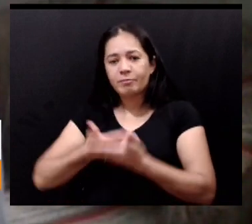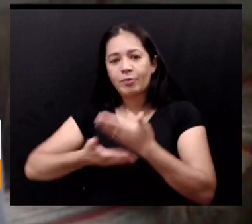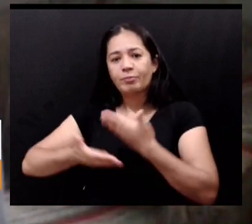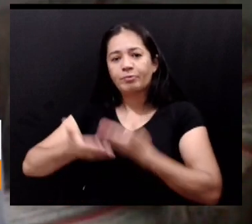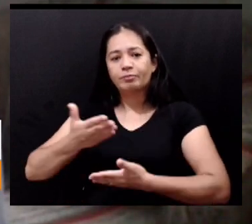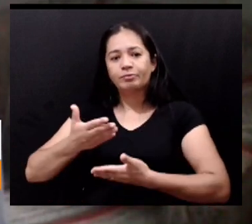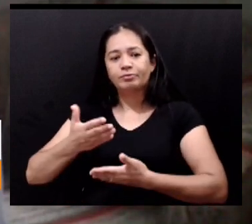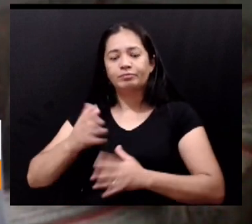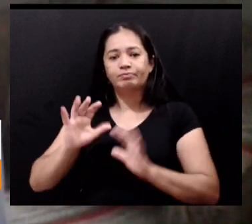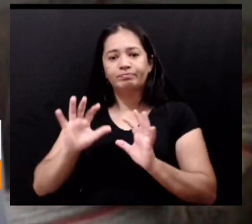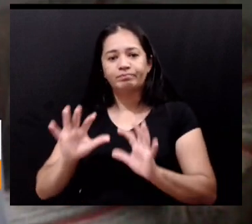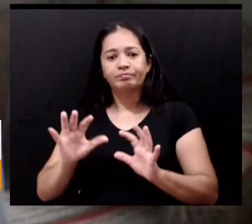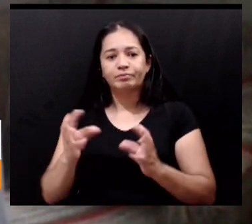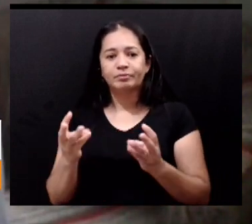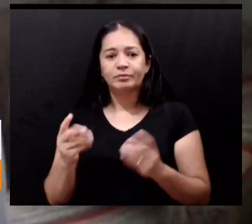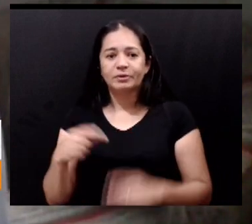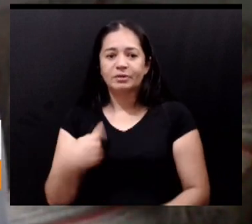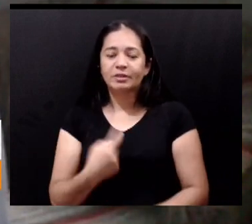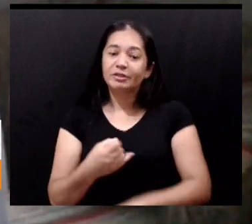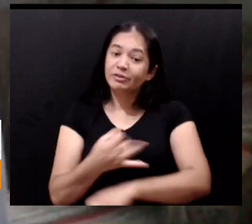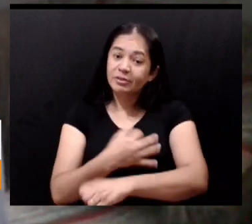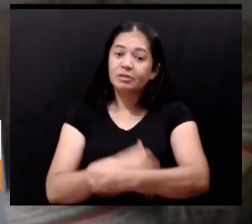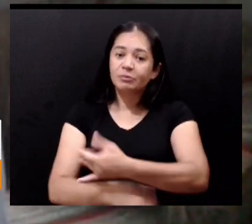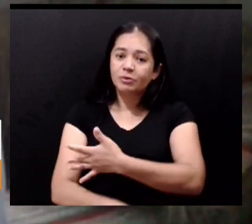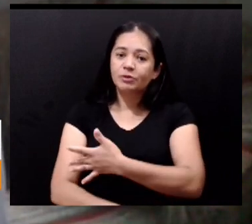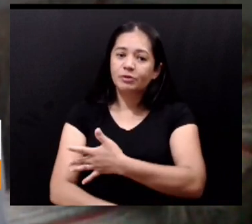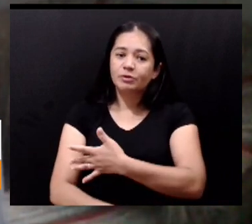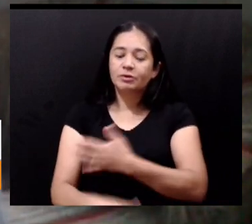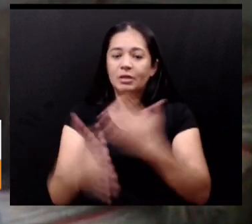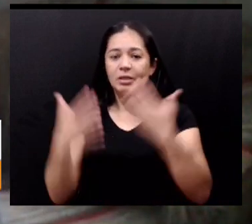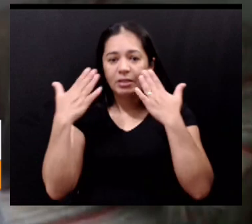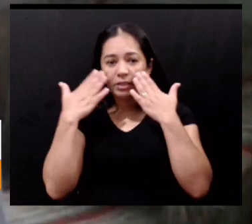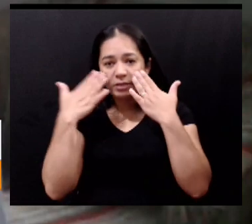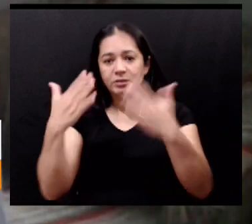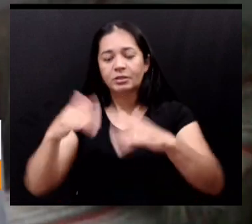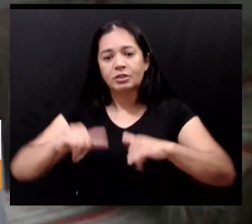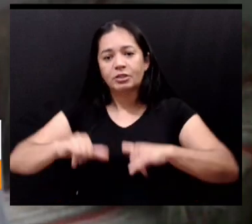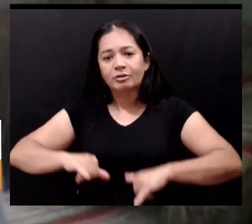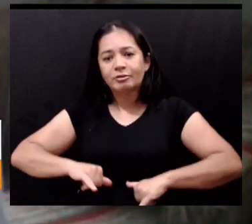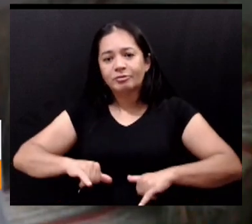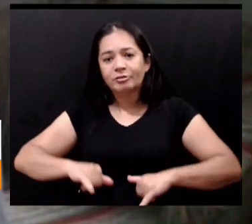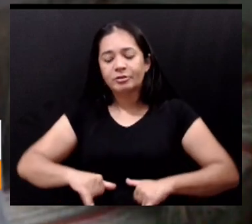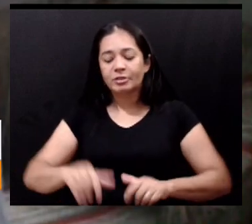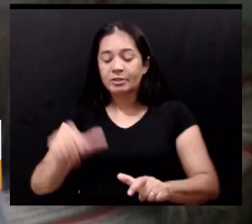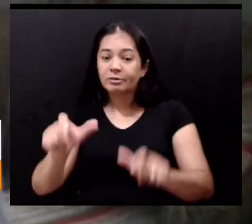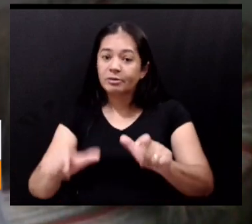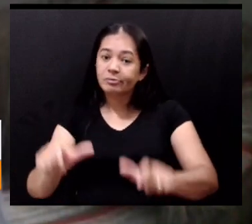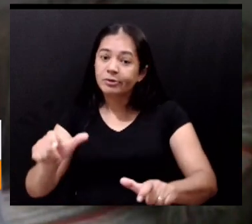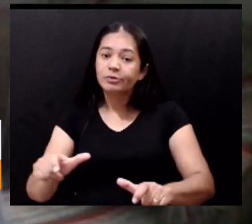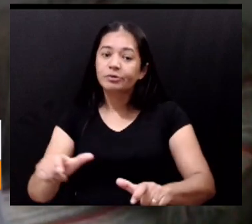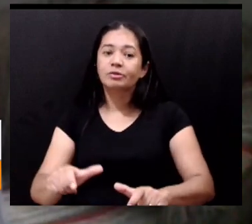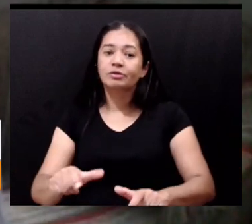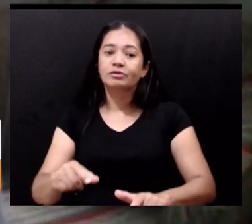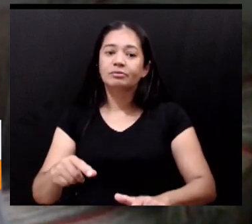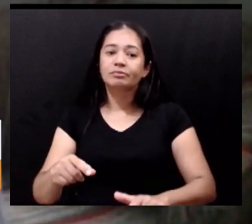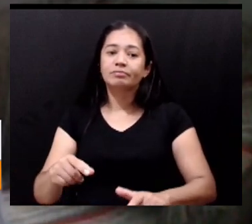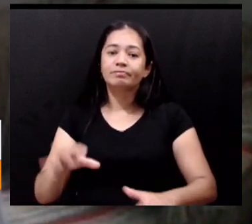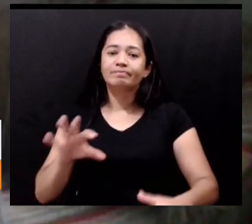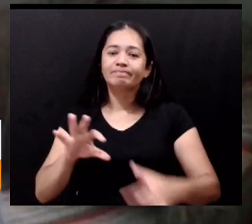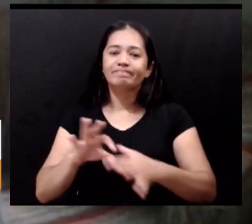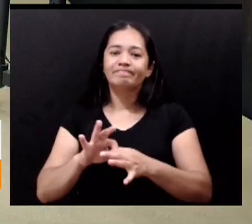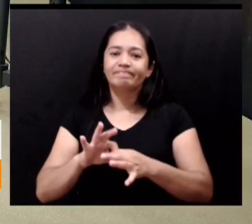as nossas emoções diante das dores alheias que nos irmãs e que nos